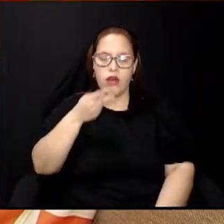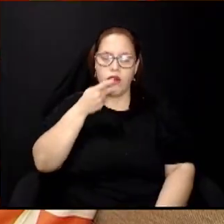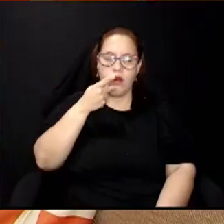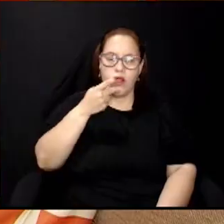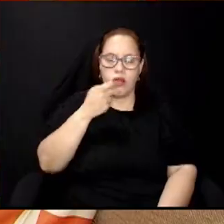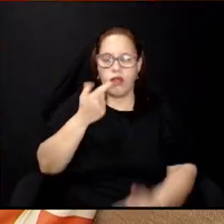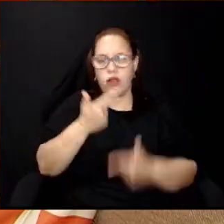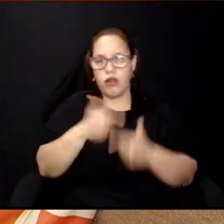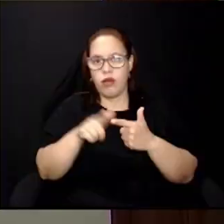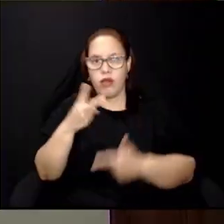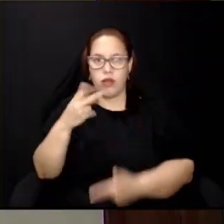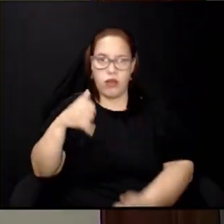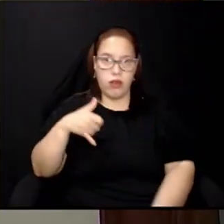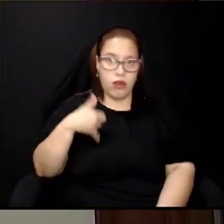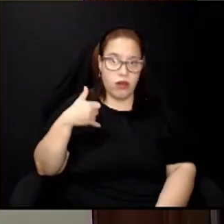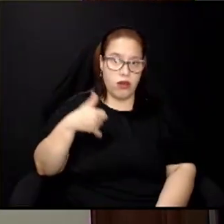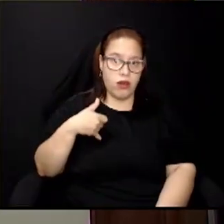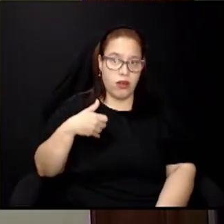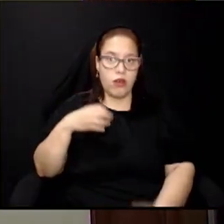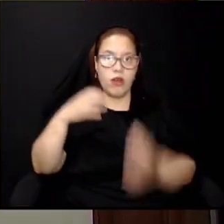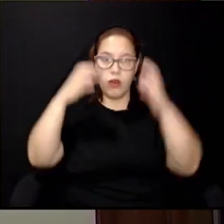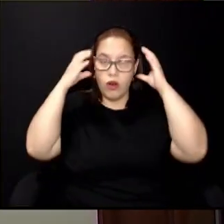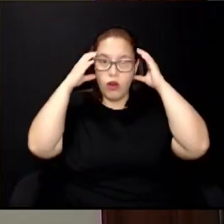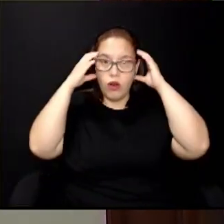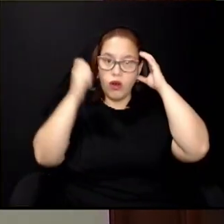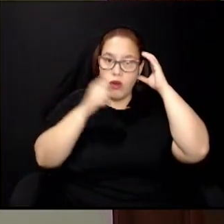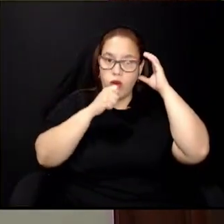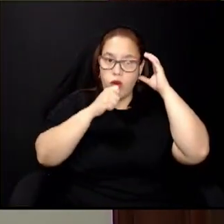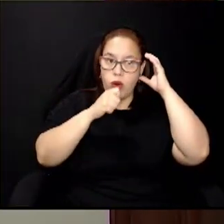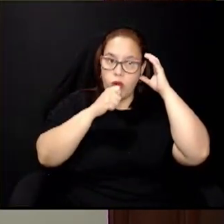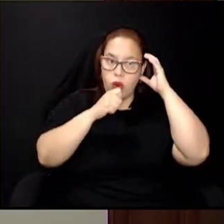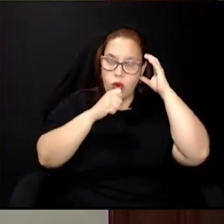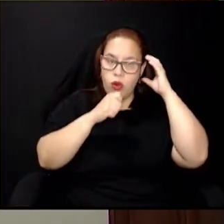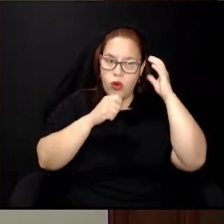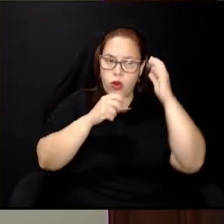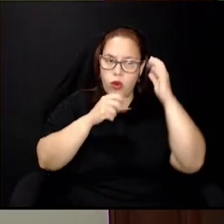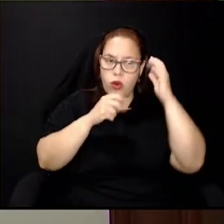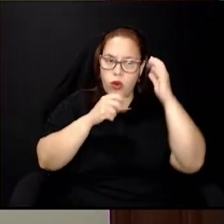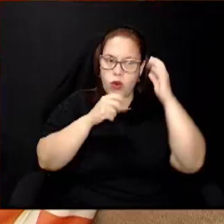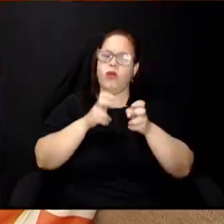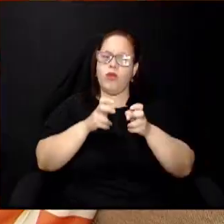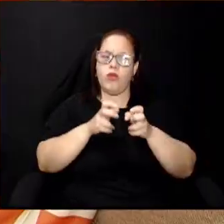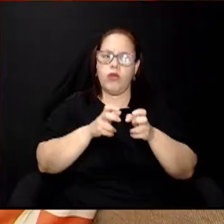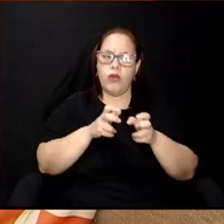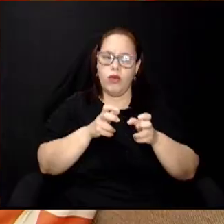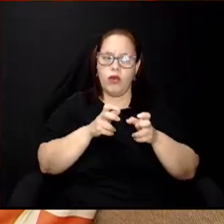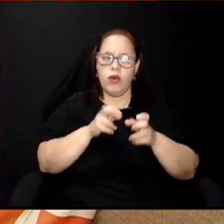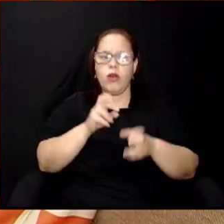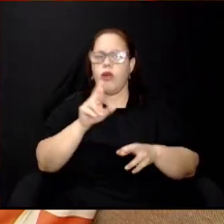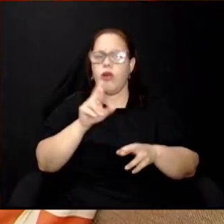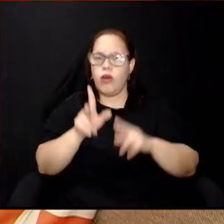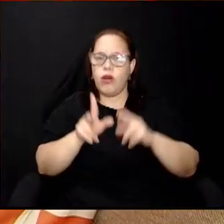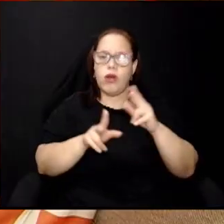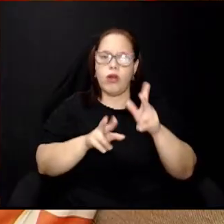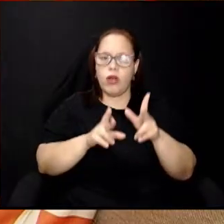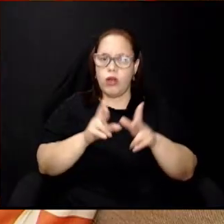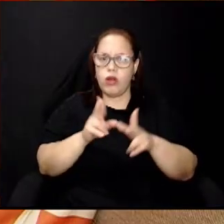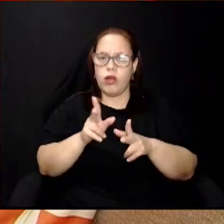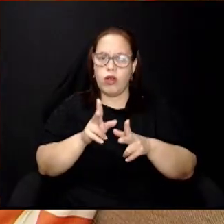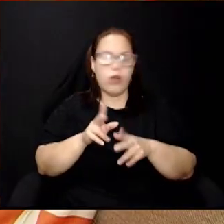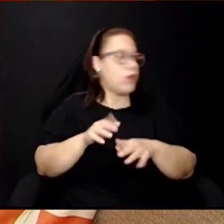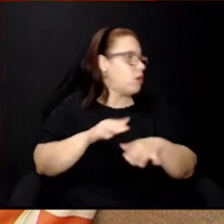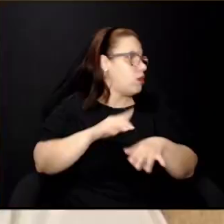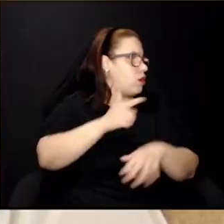anos e meio já foi para fono, e aí a gente percebia realmente algumas coisas diferentes neles, né? Até então não tinha